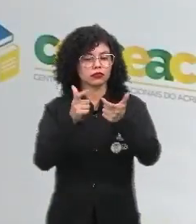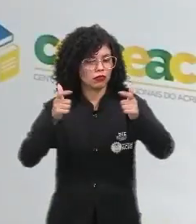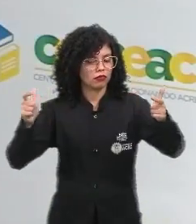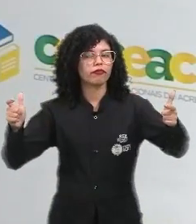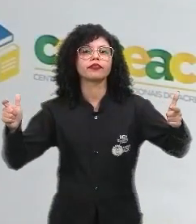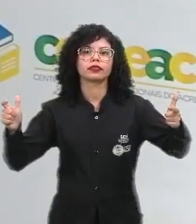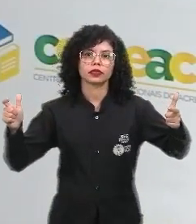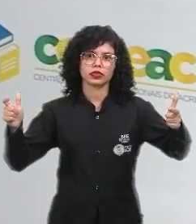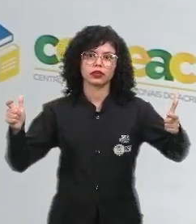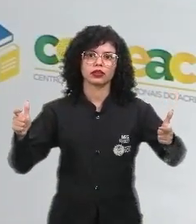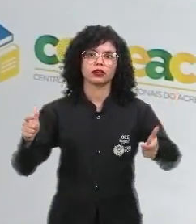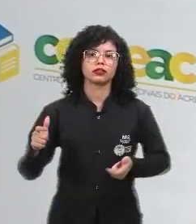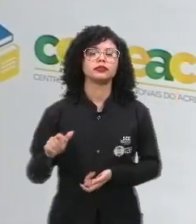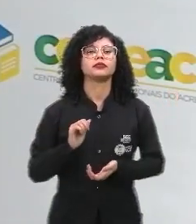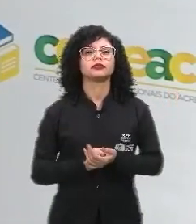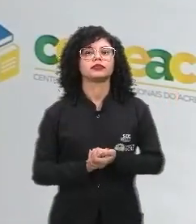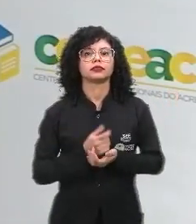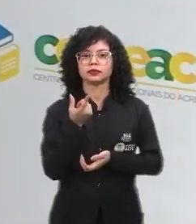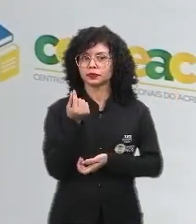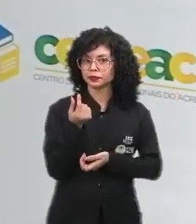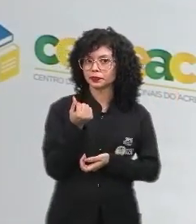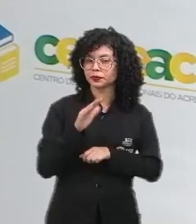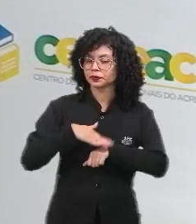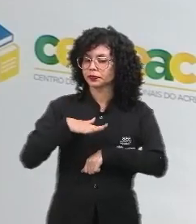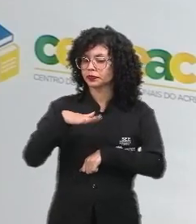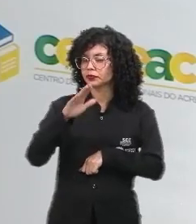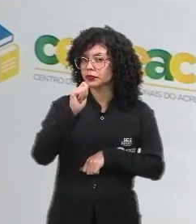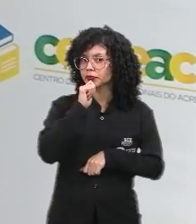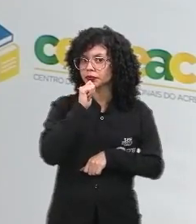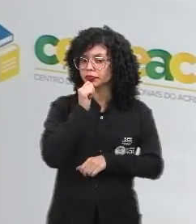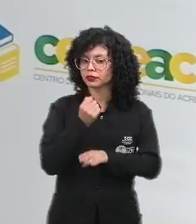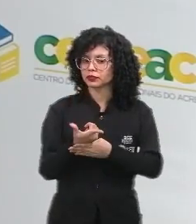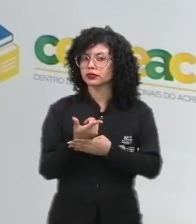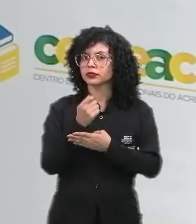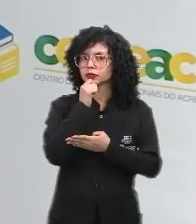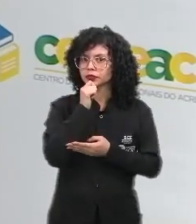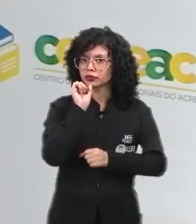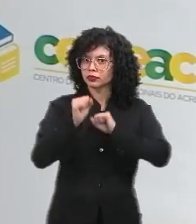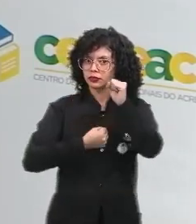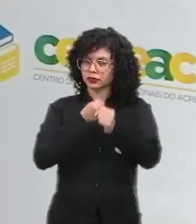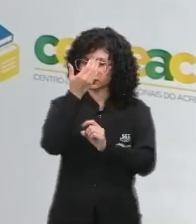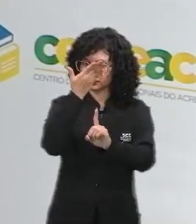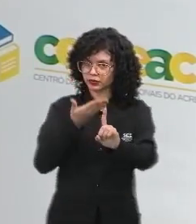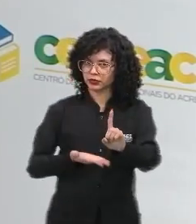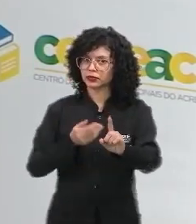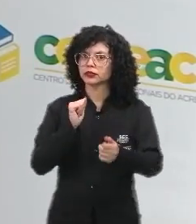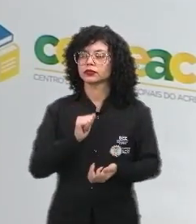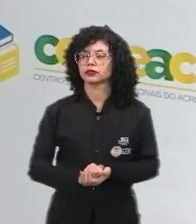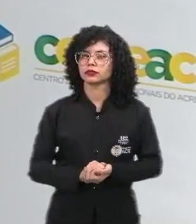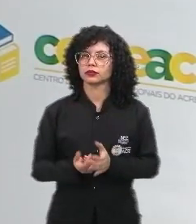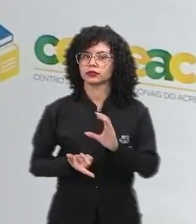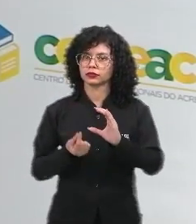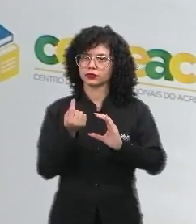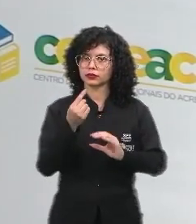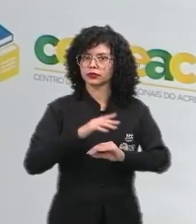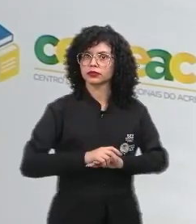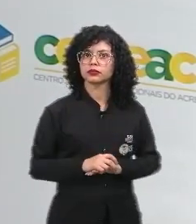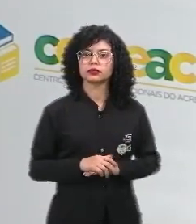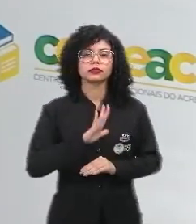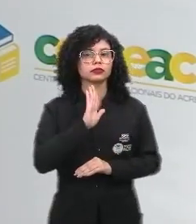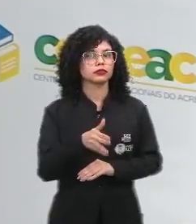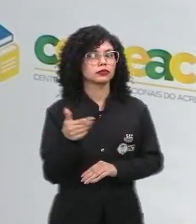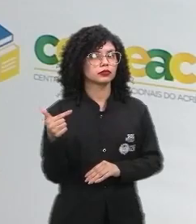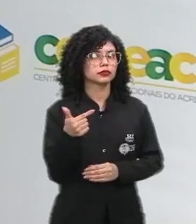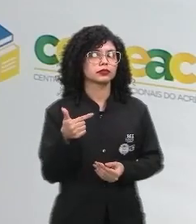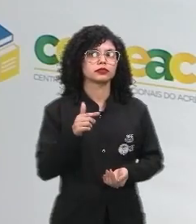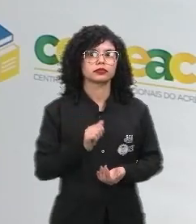então, né, a capacidade de lucro desse investidor, deste industrial, deste capitalista. Já a